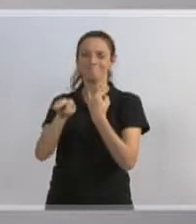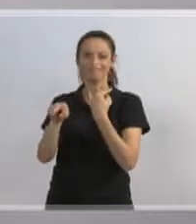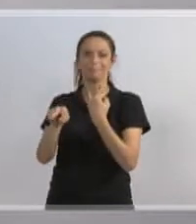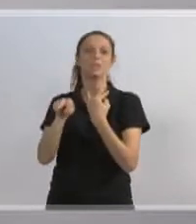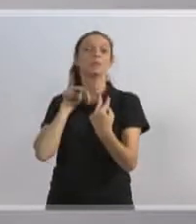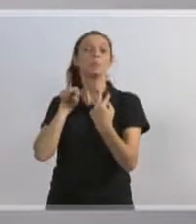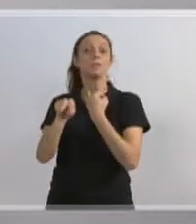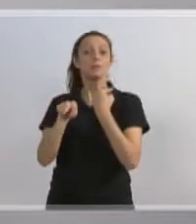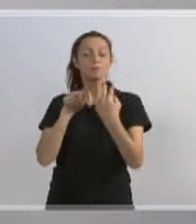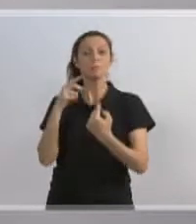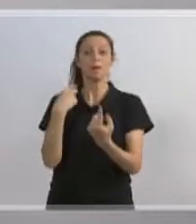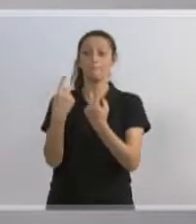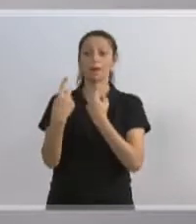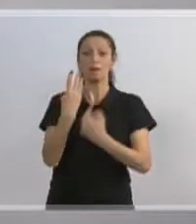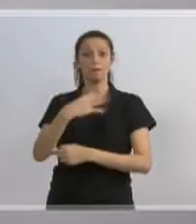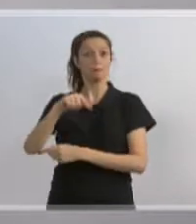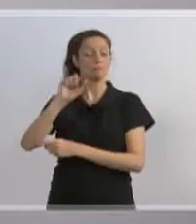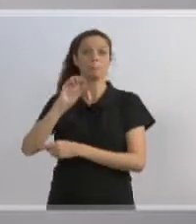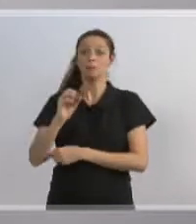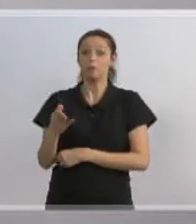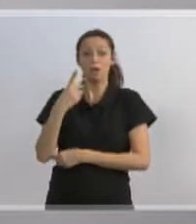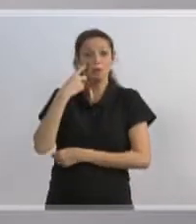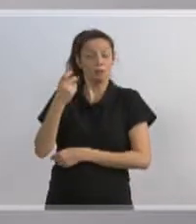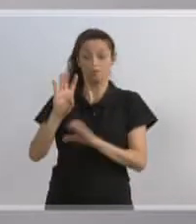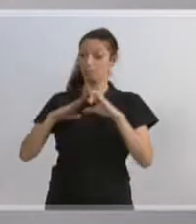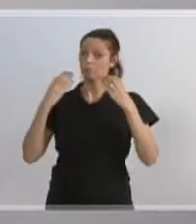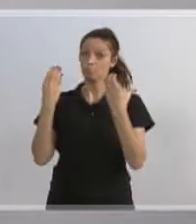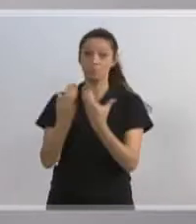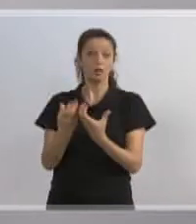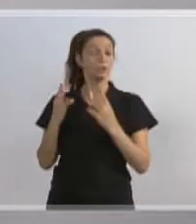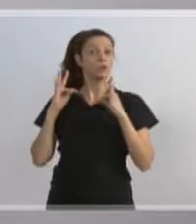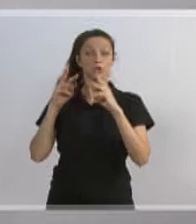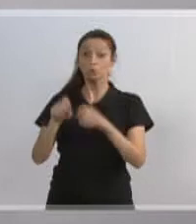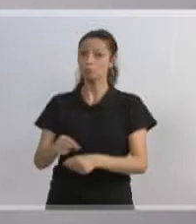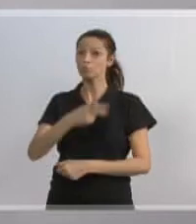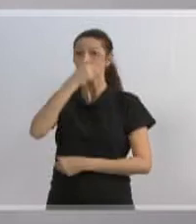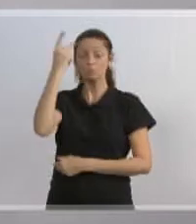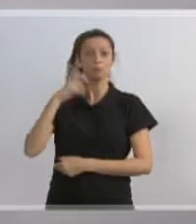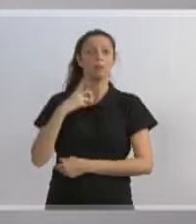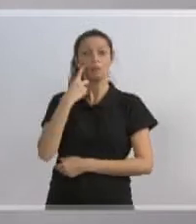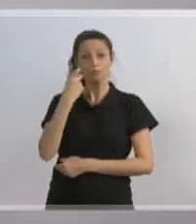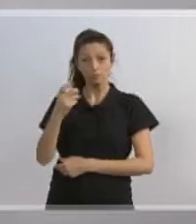Blumenau, é de toda a comunidade, é de interesse de todos. Com certeza, todos têm